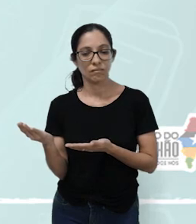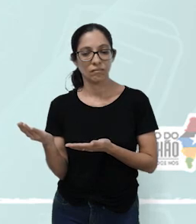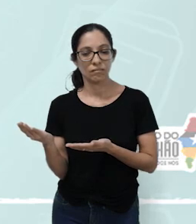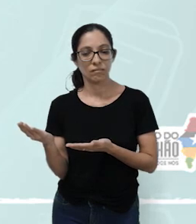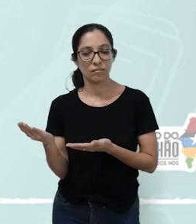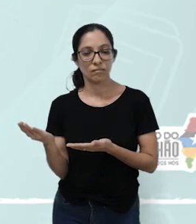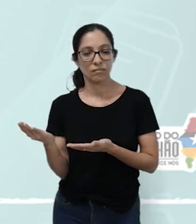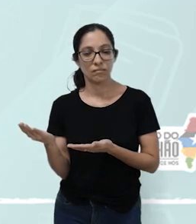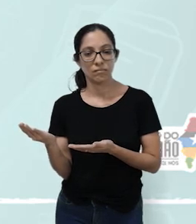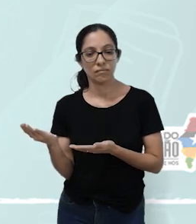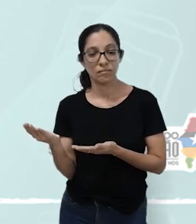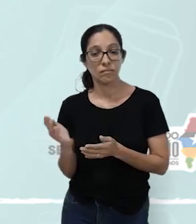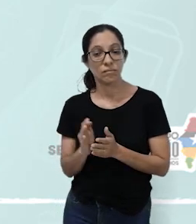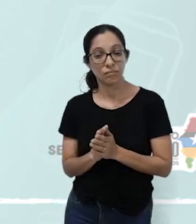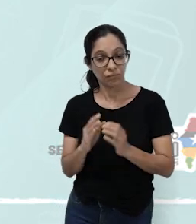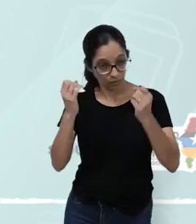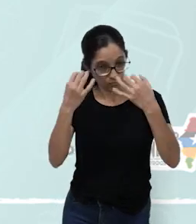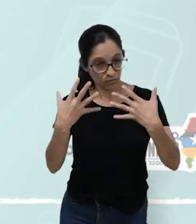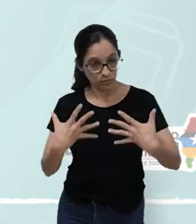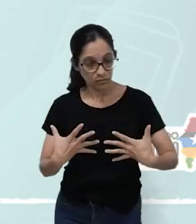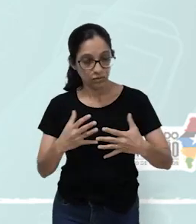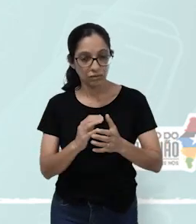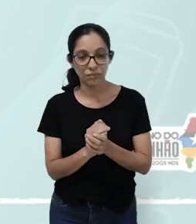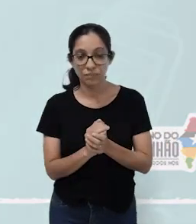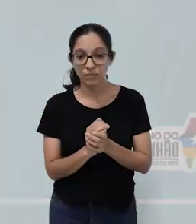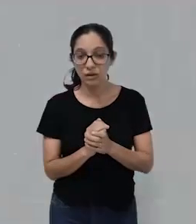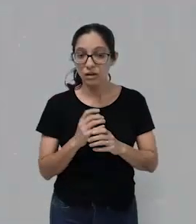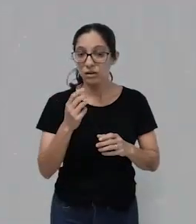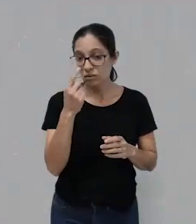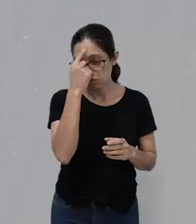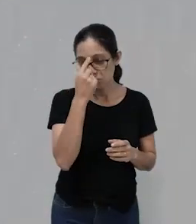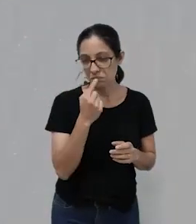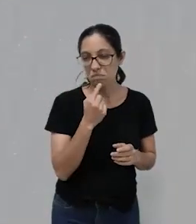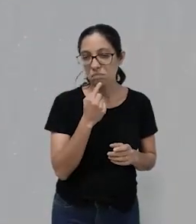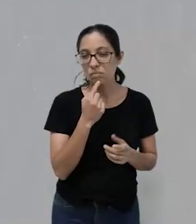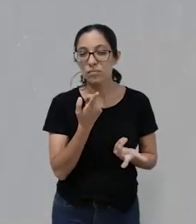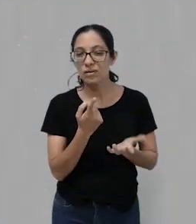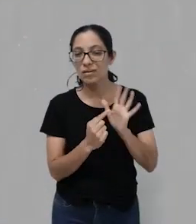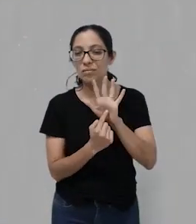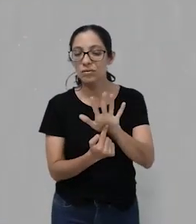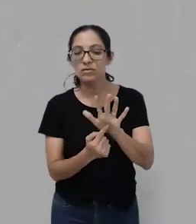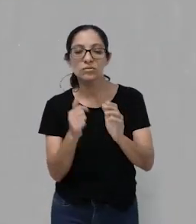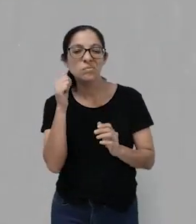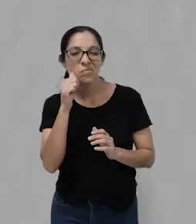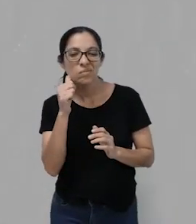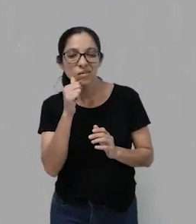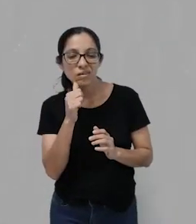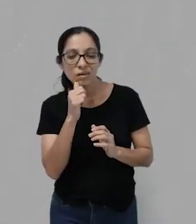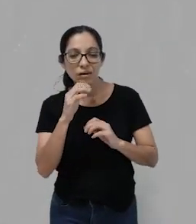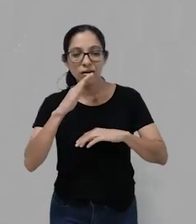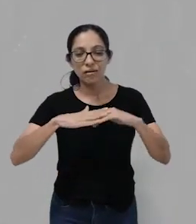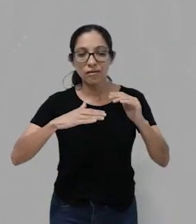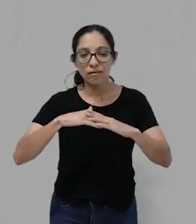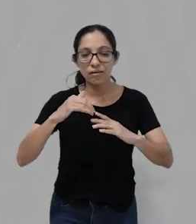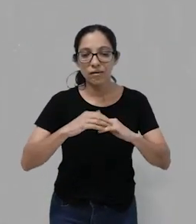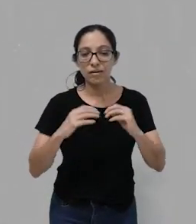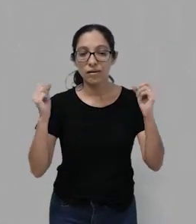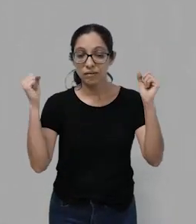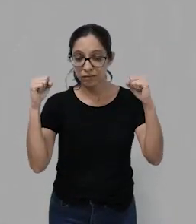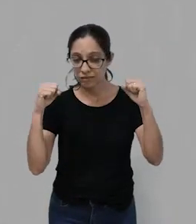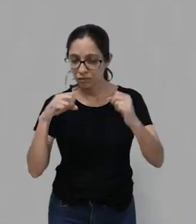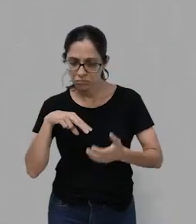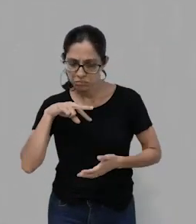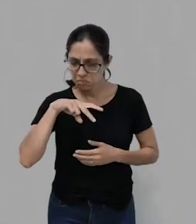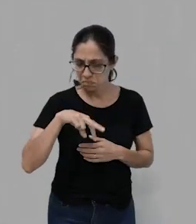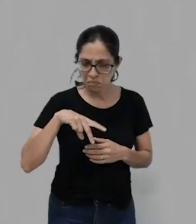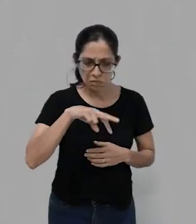trabalhar em estado de fadiga. Tá aqui, ó, as atletas aqui possivelmente estão correndo uma maratona, que é uma distância de 42 quilômetros,